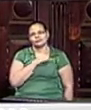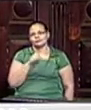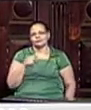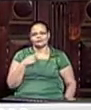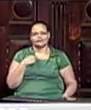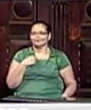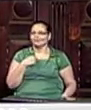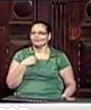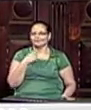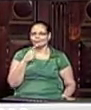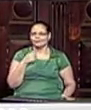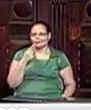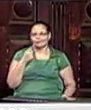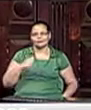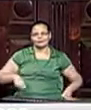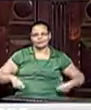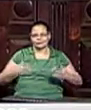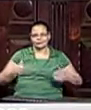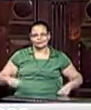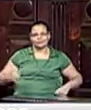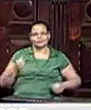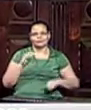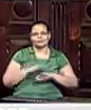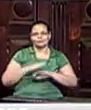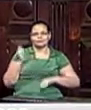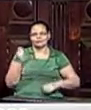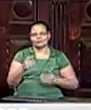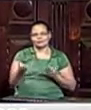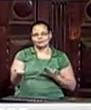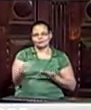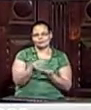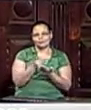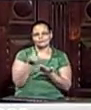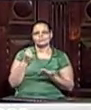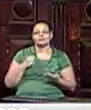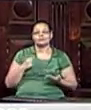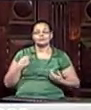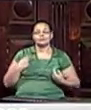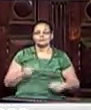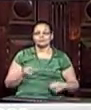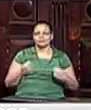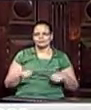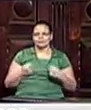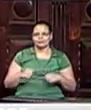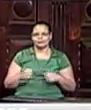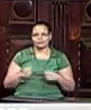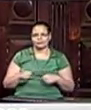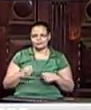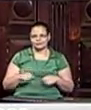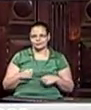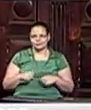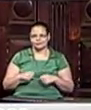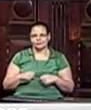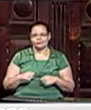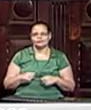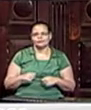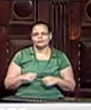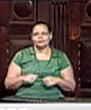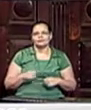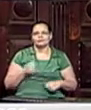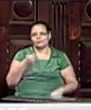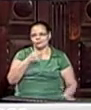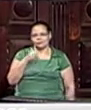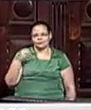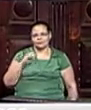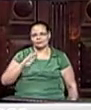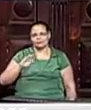impedia que gastasse mais do que arrecadava. Tinha que ter superávit para pagar os juros da dívida pública. Sempre